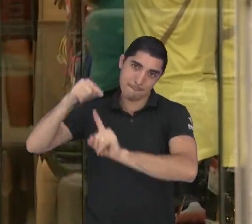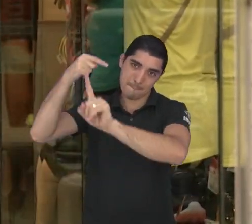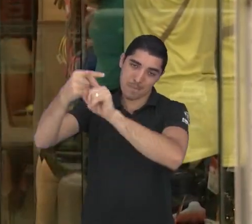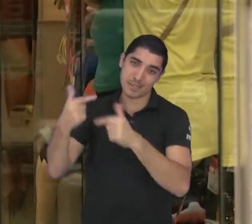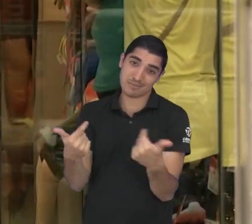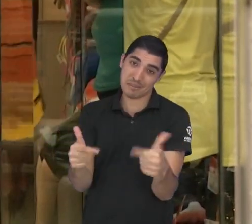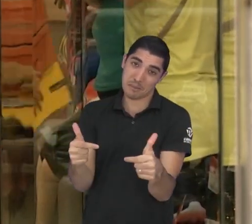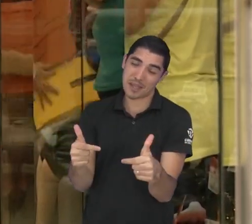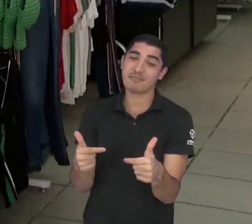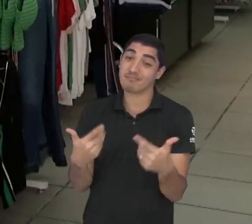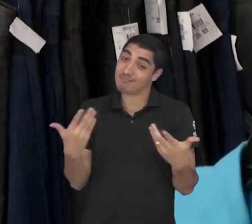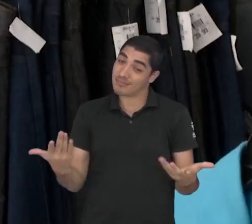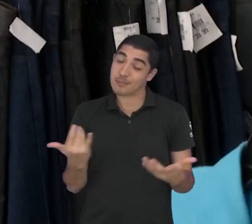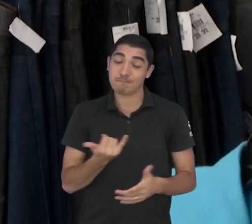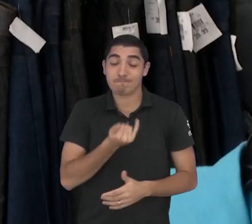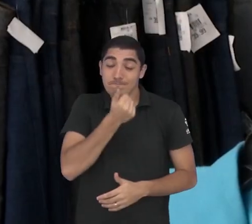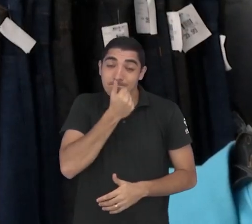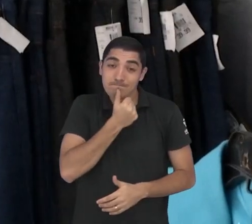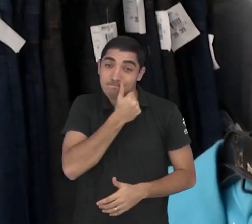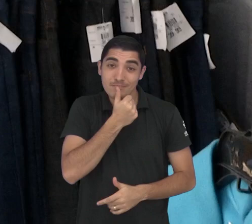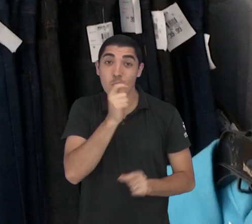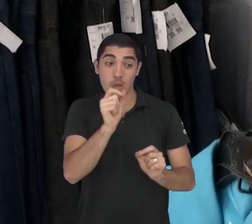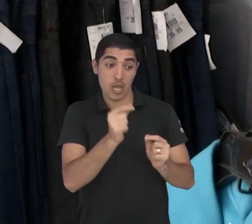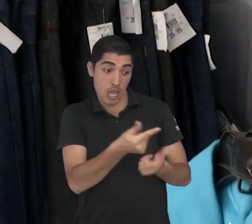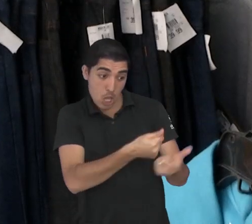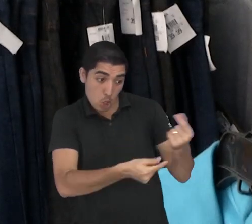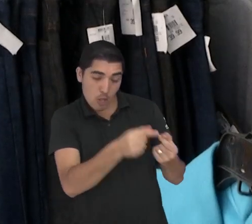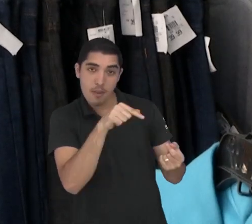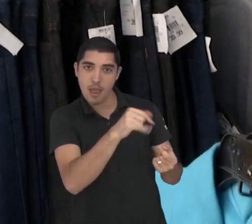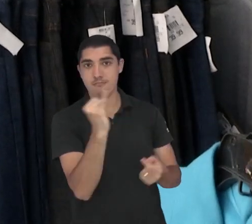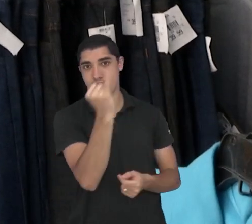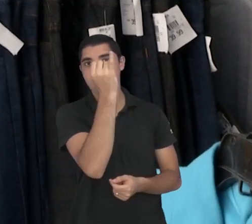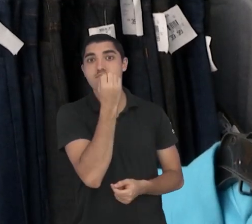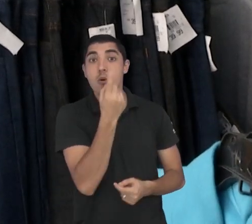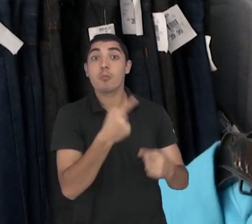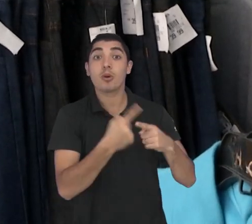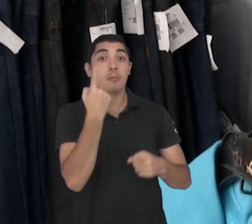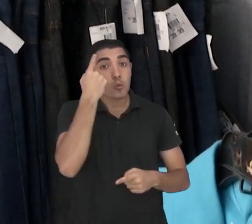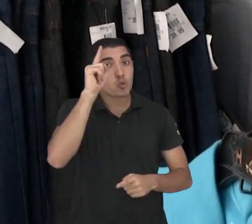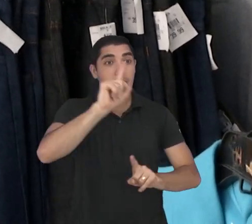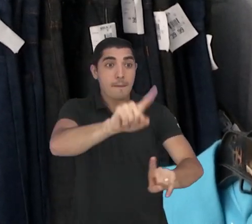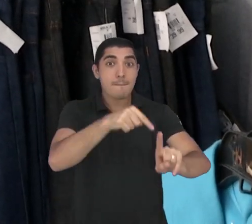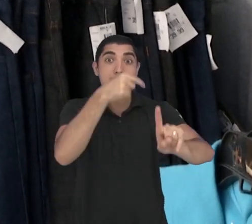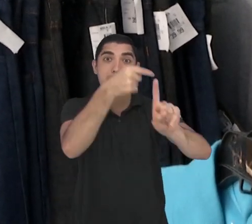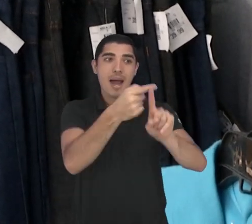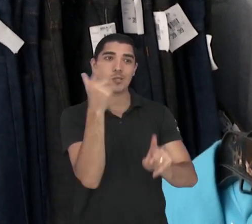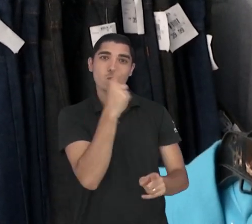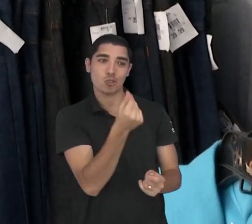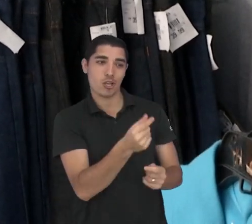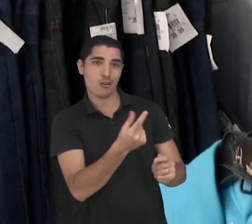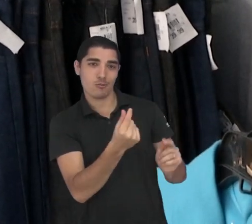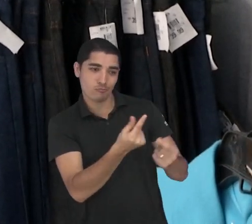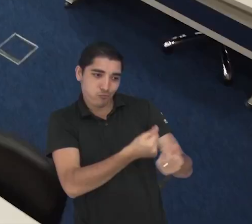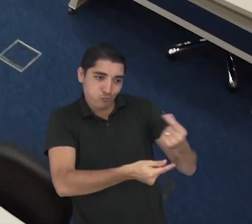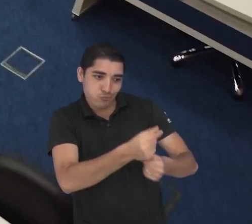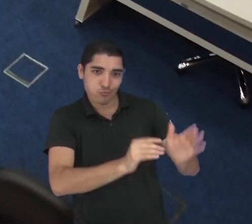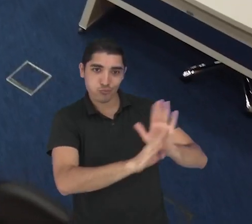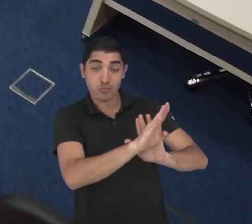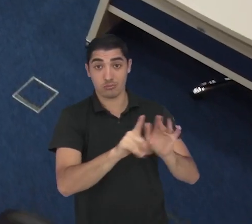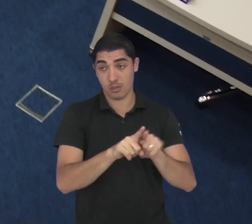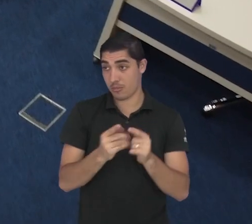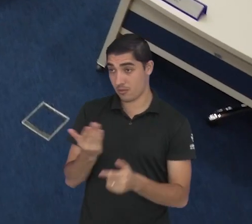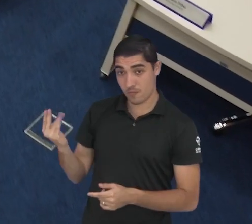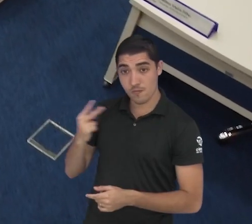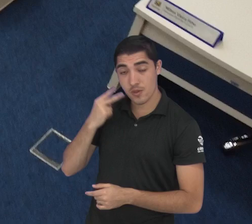a mais de trabalho. E aí não tem muito o que fazer. Para a economia é vantagem, já que é um dia a mais de produção sem custo. Para